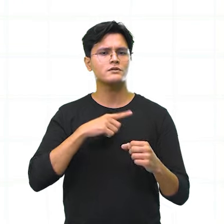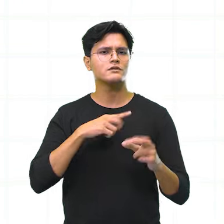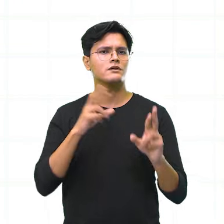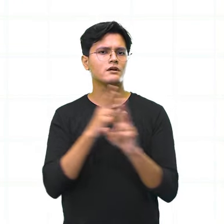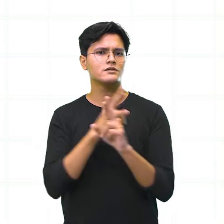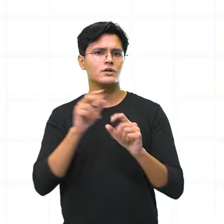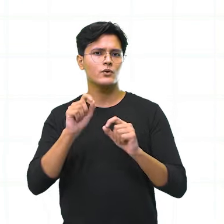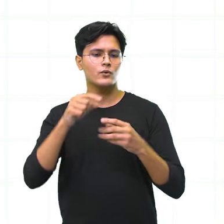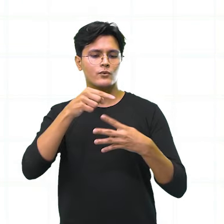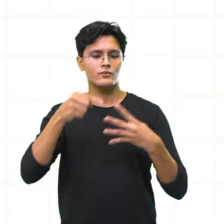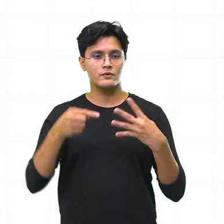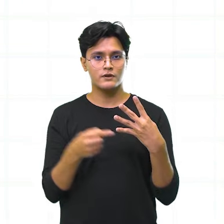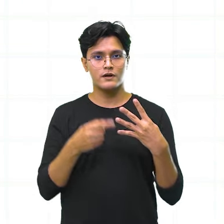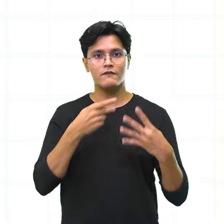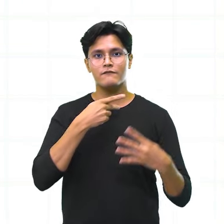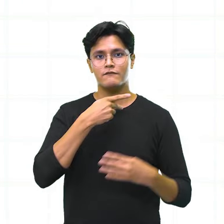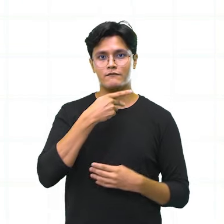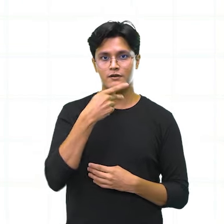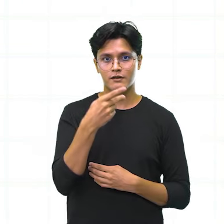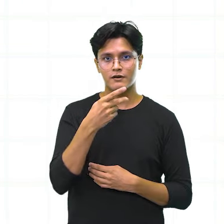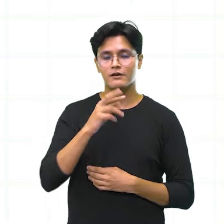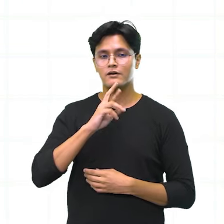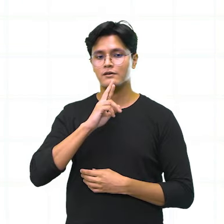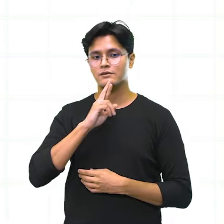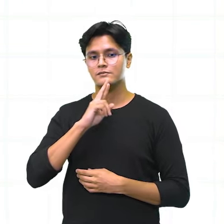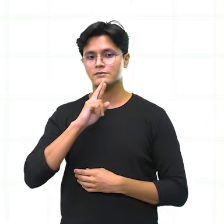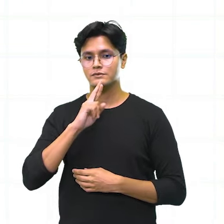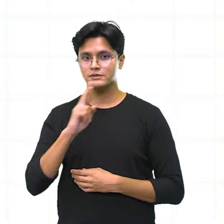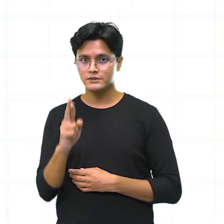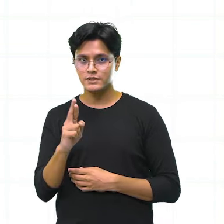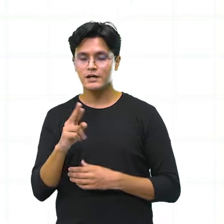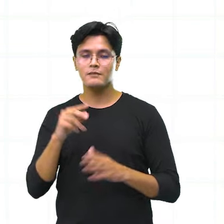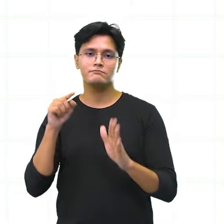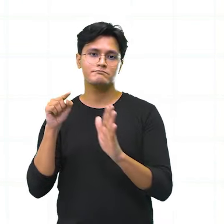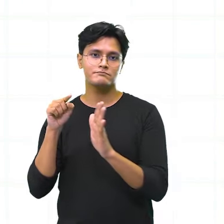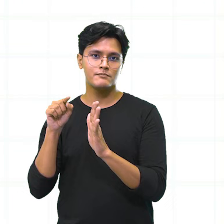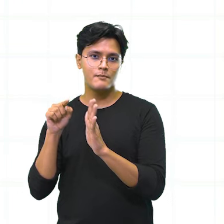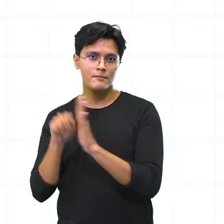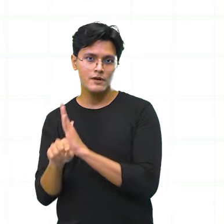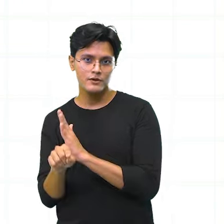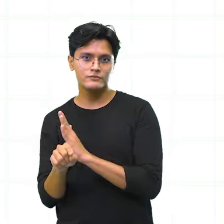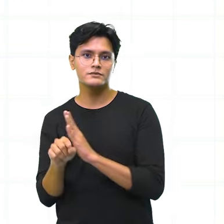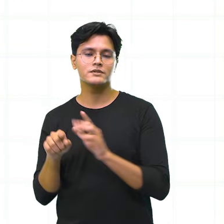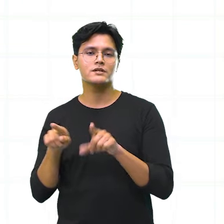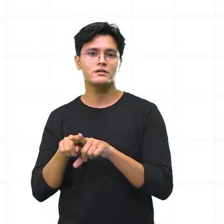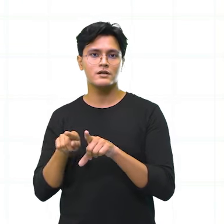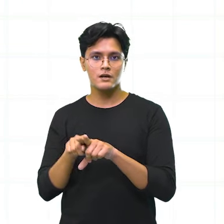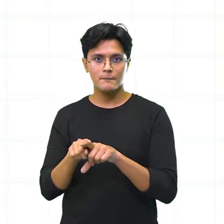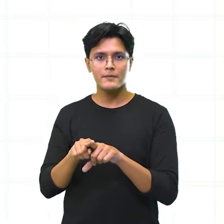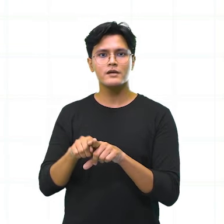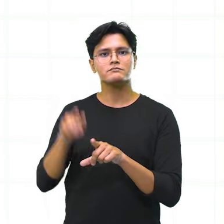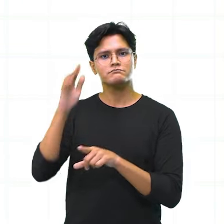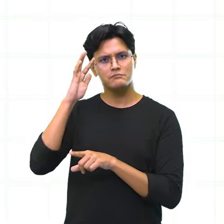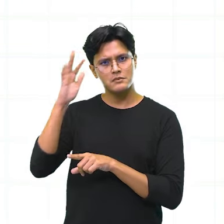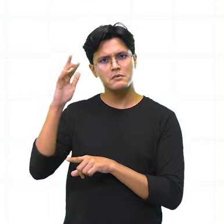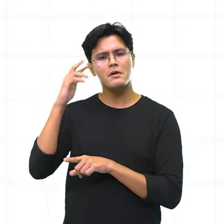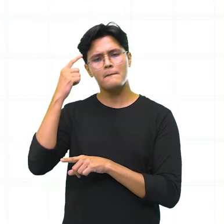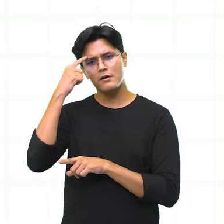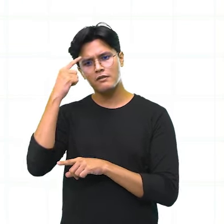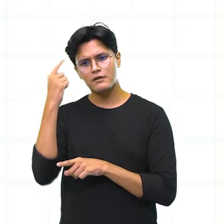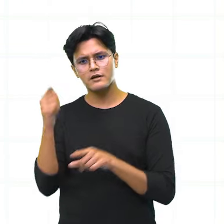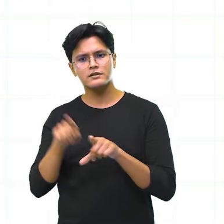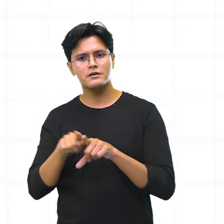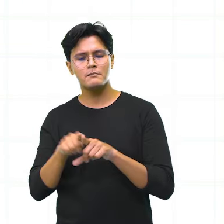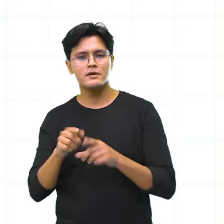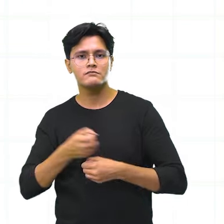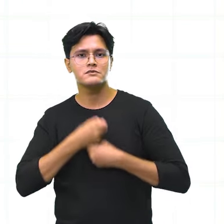dizer? Falar, responder, perguntar, indagar, declarar. Né? A